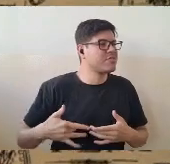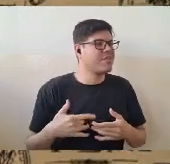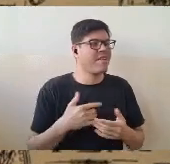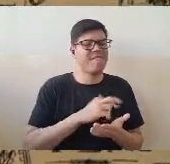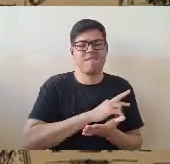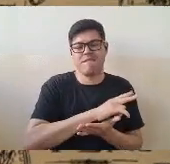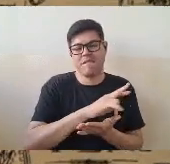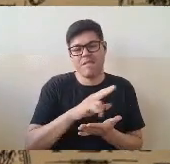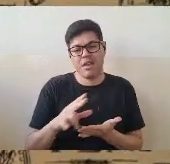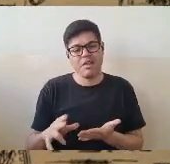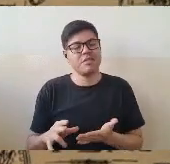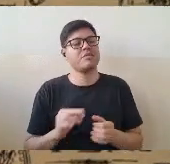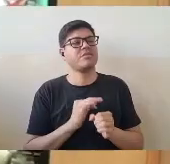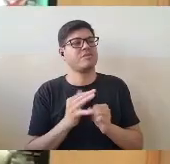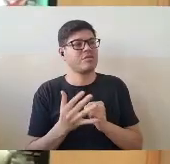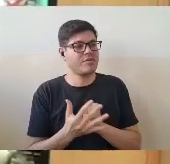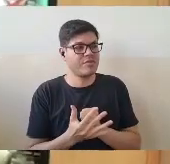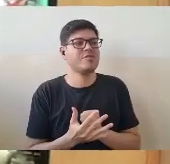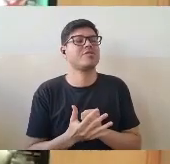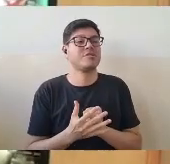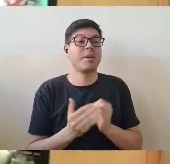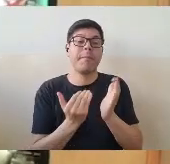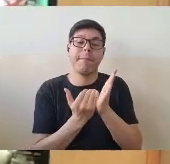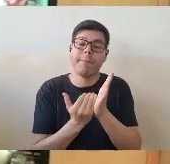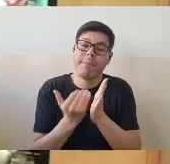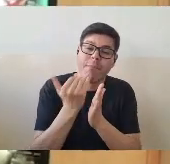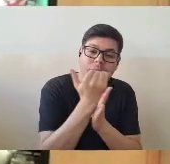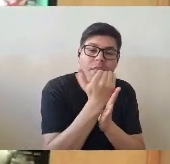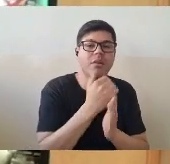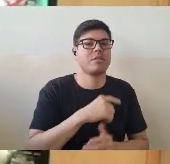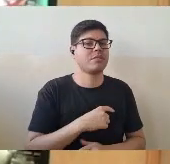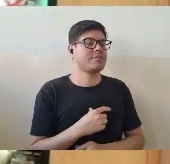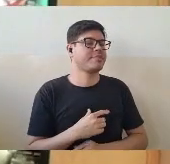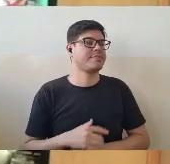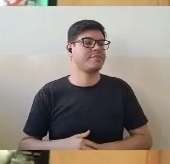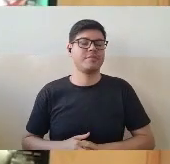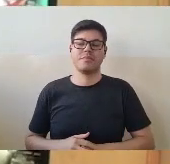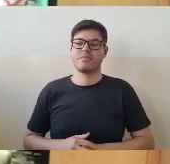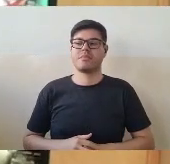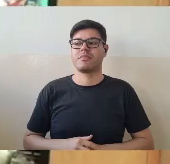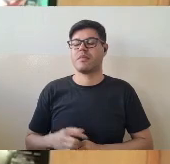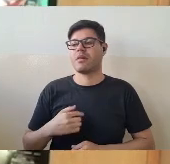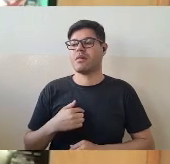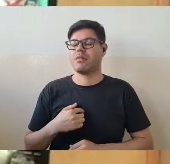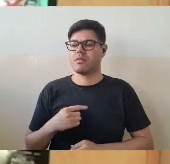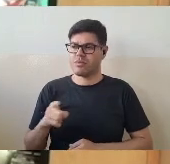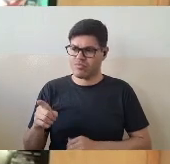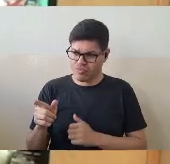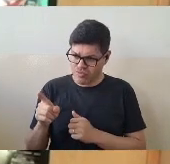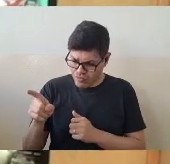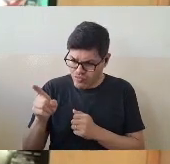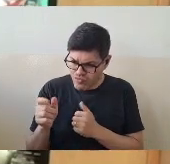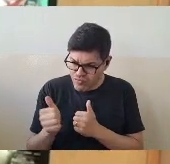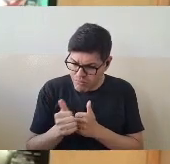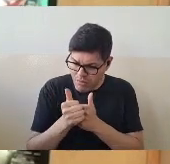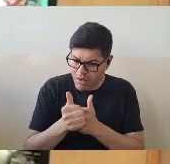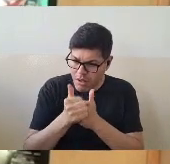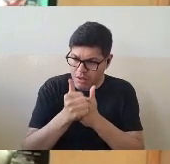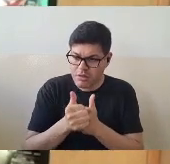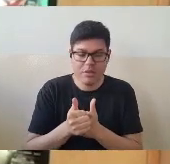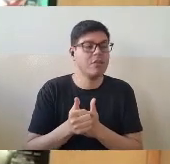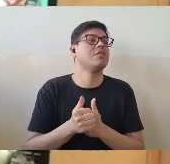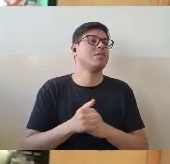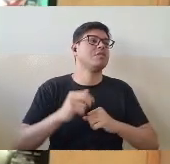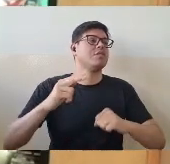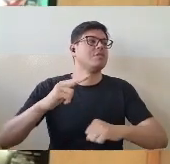teve paciente com Covid aqui? Sim, nós tivemos. Eu não acompanhei, você está entendendo, mas tivemos internações com Covid, sim. E crianças, entendeu?